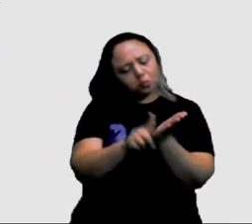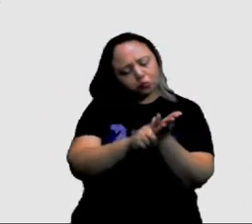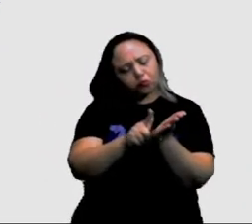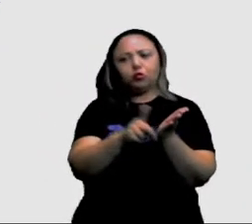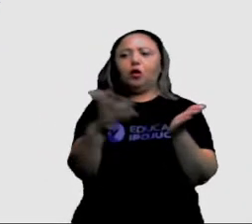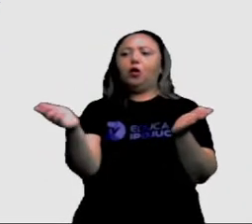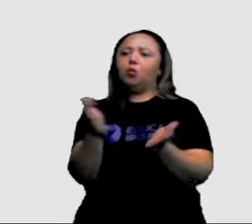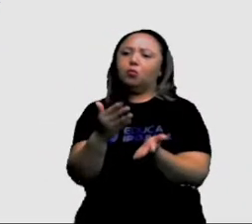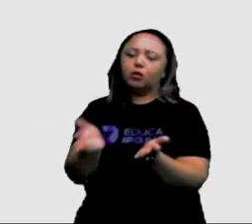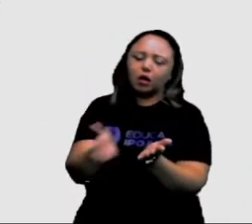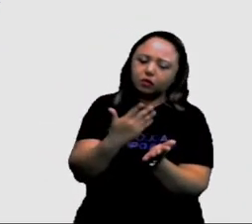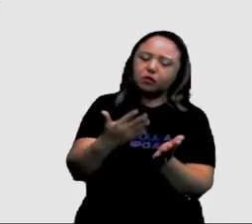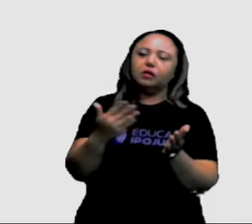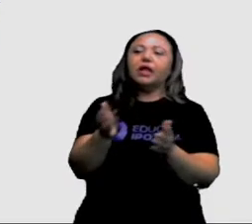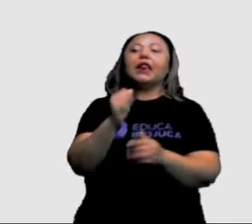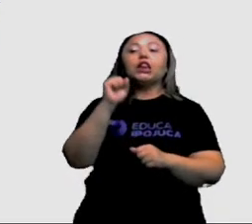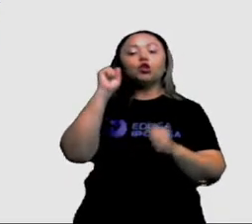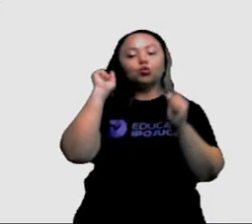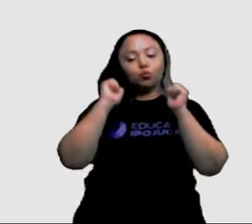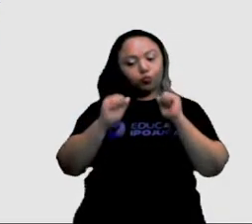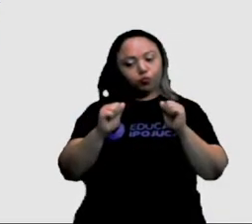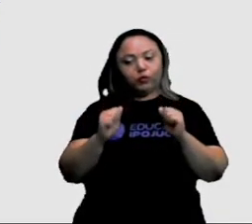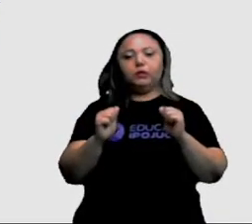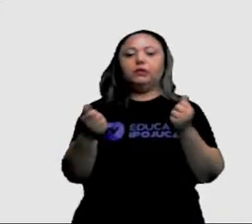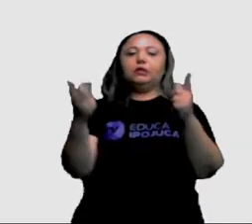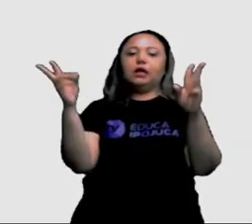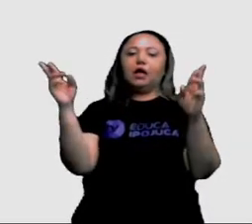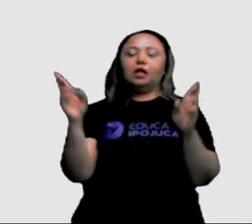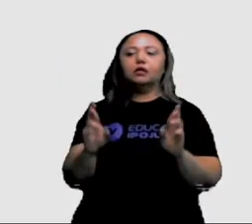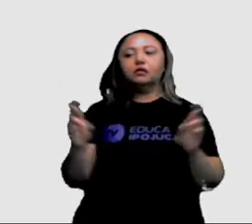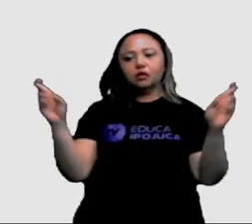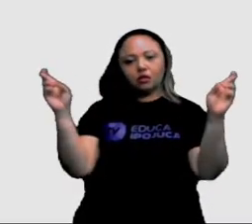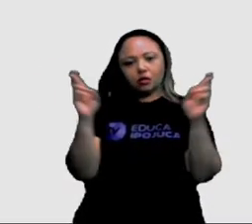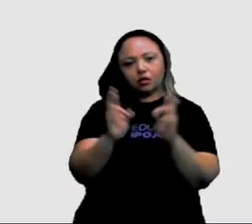isso exige uma coordenação motora.